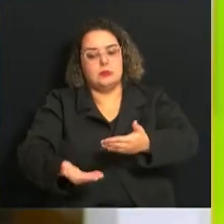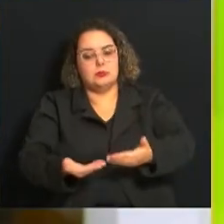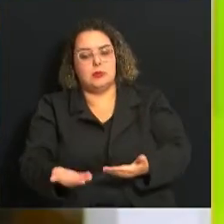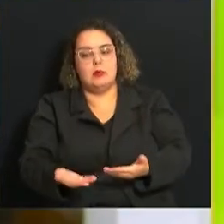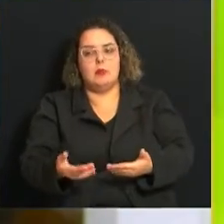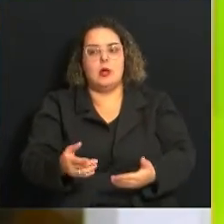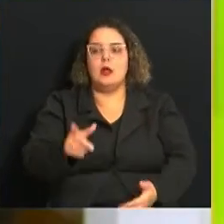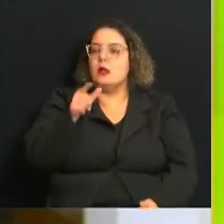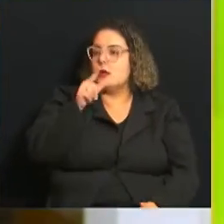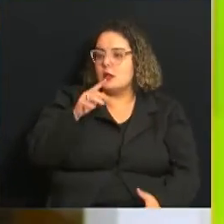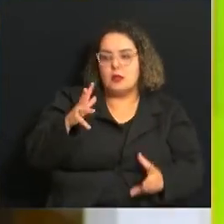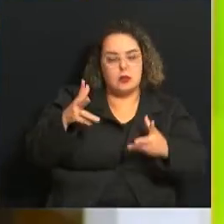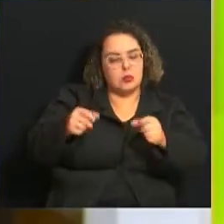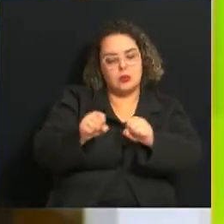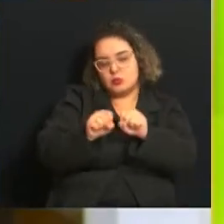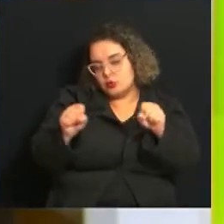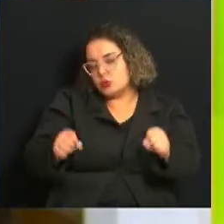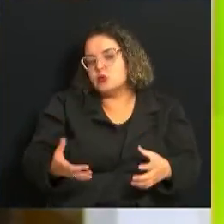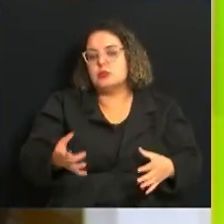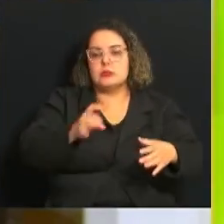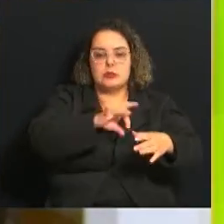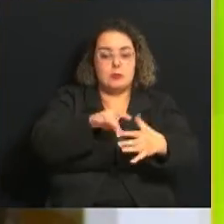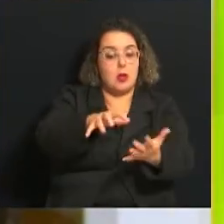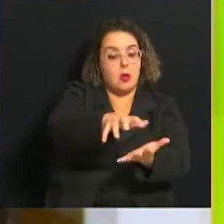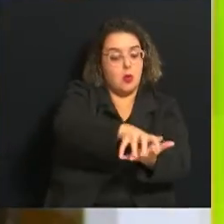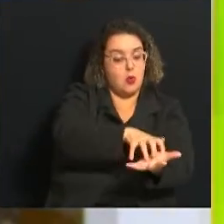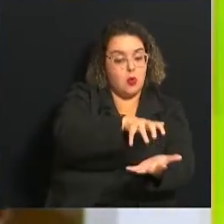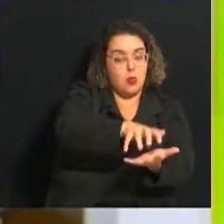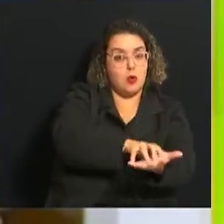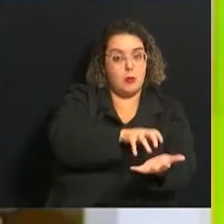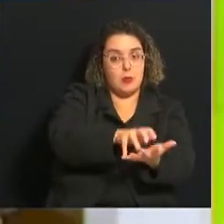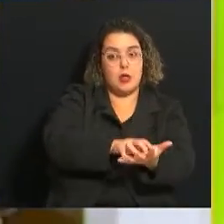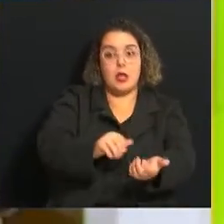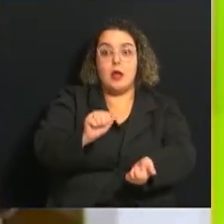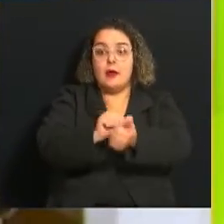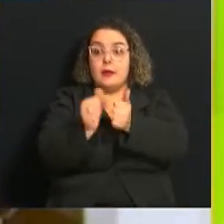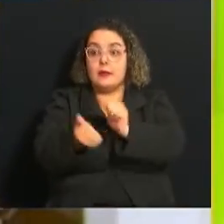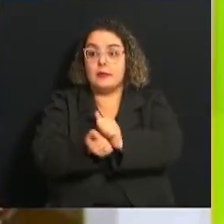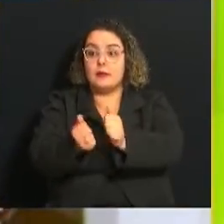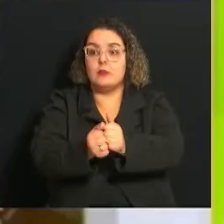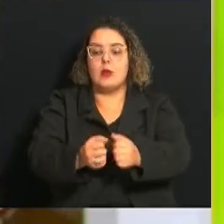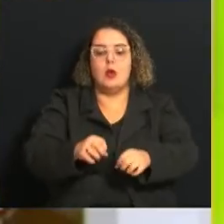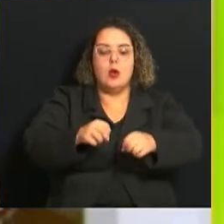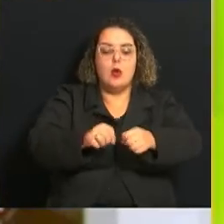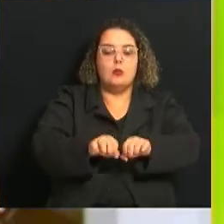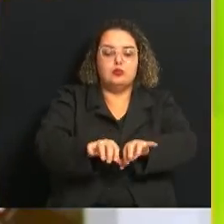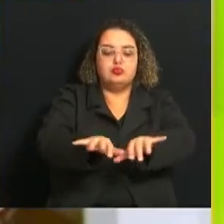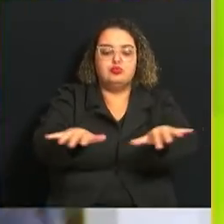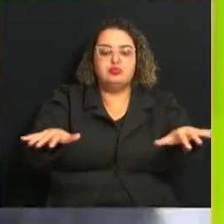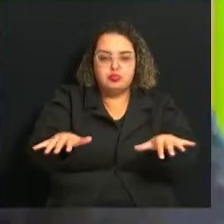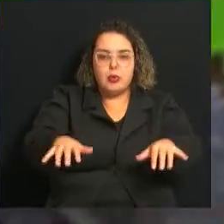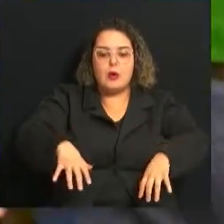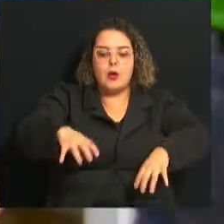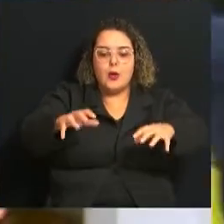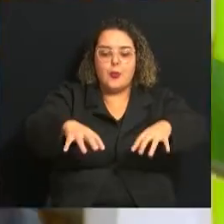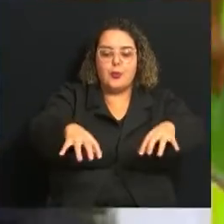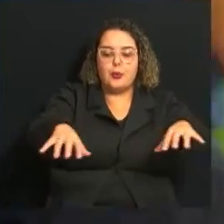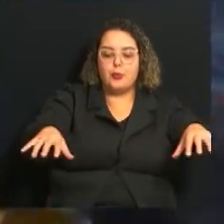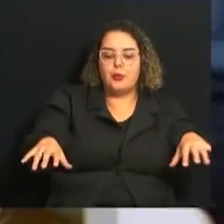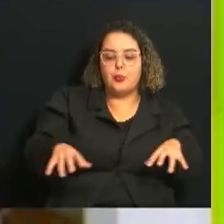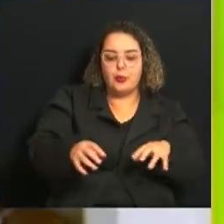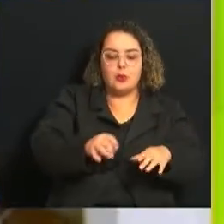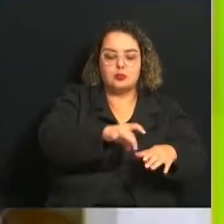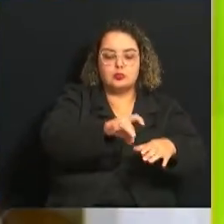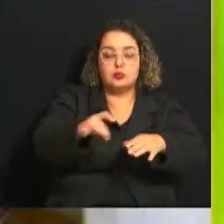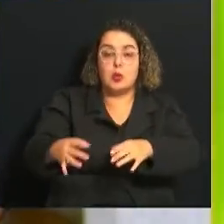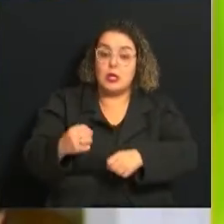todo o sistema dele, tanto para otimizar processos da irrigação que ele tem, então ele consegue, em anos que falta água,